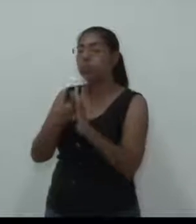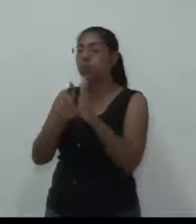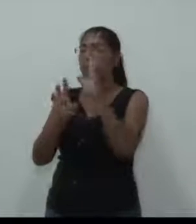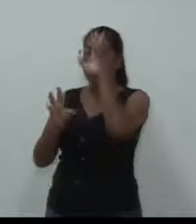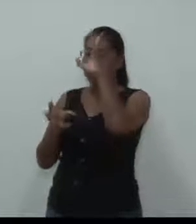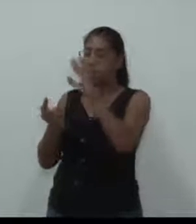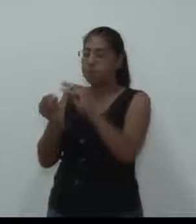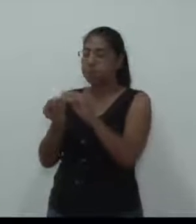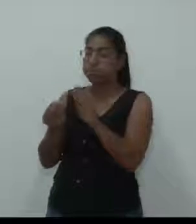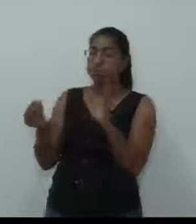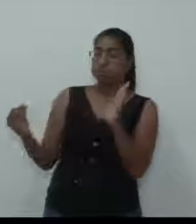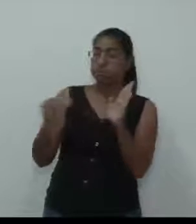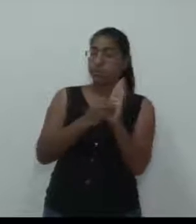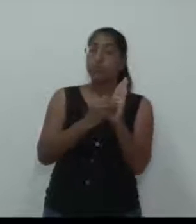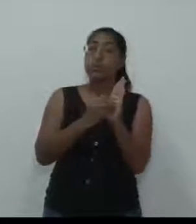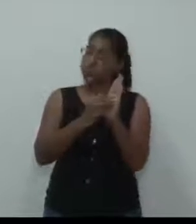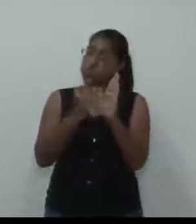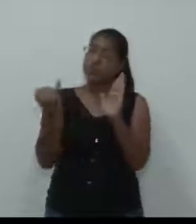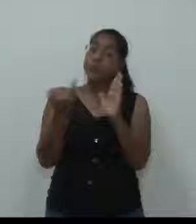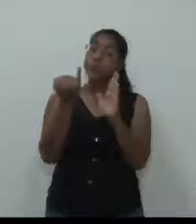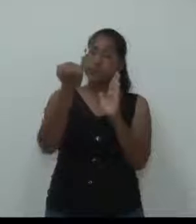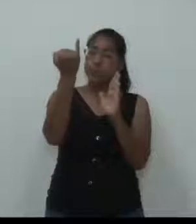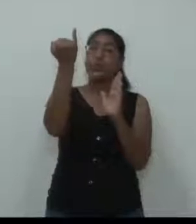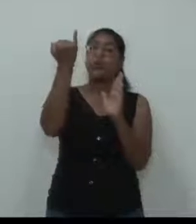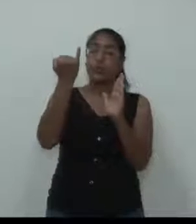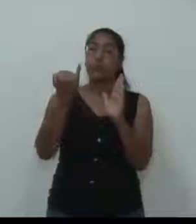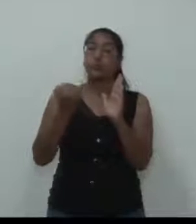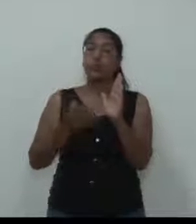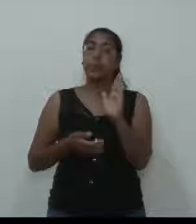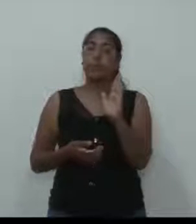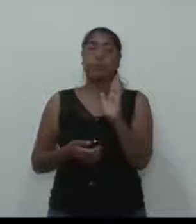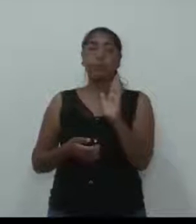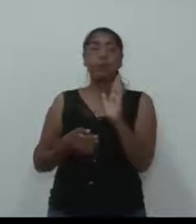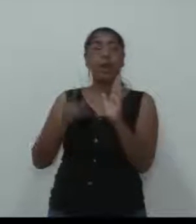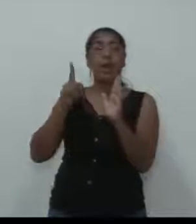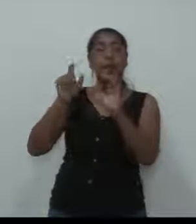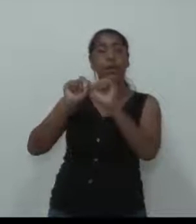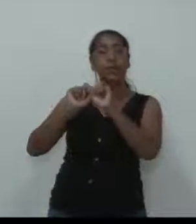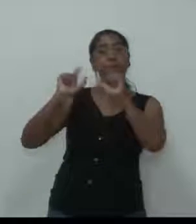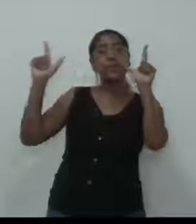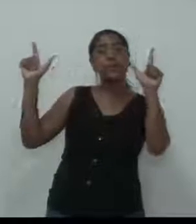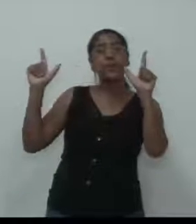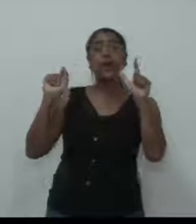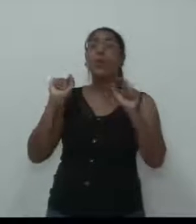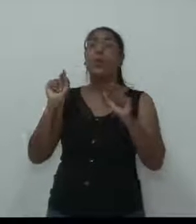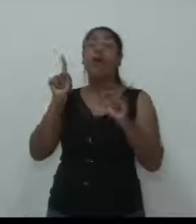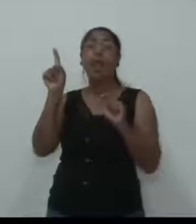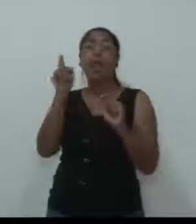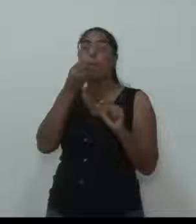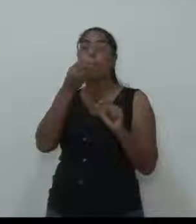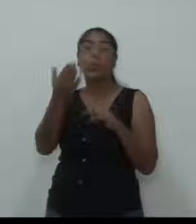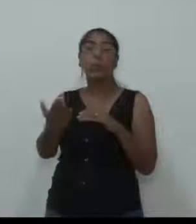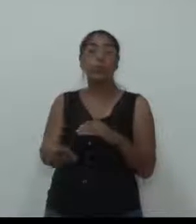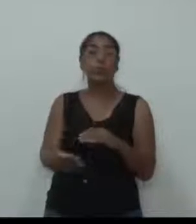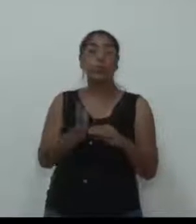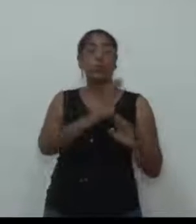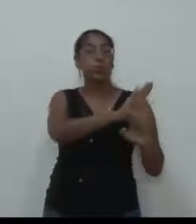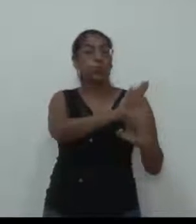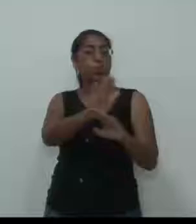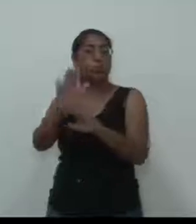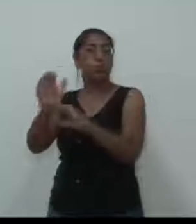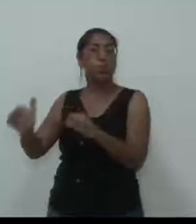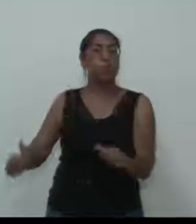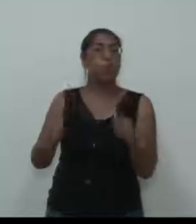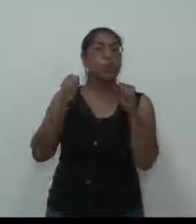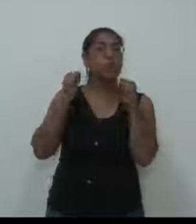refletir 2 palavrinhas que a gente tem usado muito na qualidade, que é o quanto que esse plano ele é eficaz e quanto que ele é